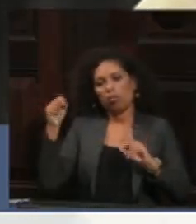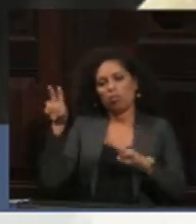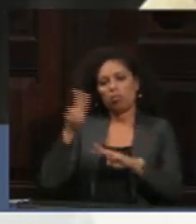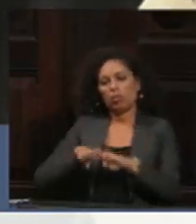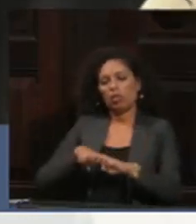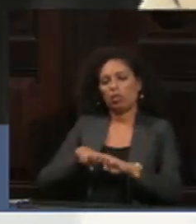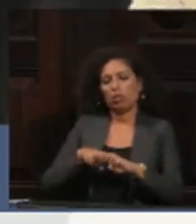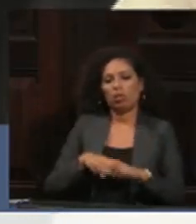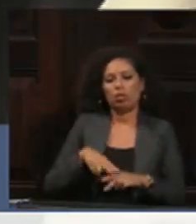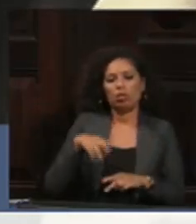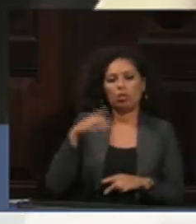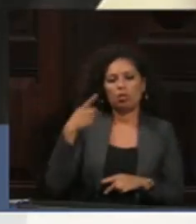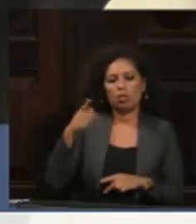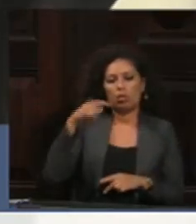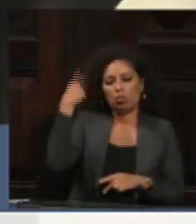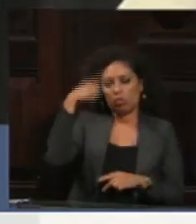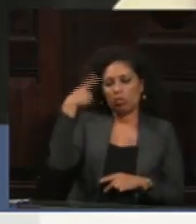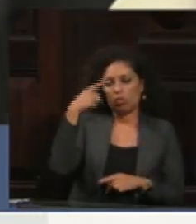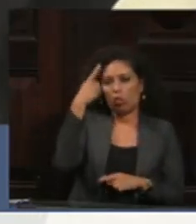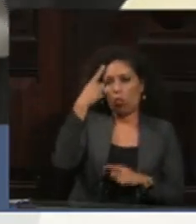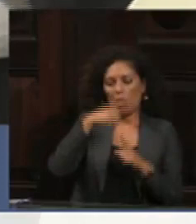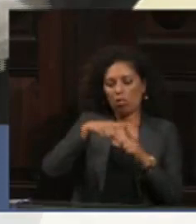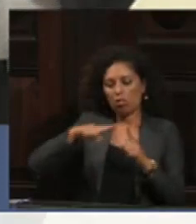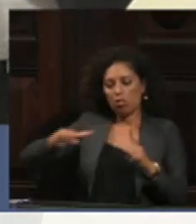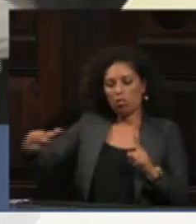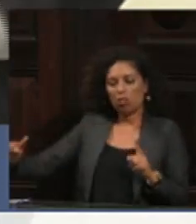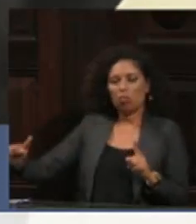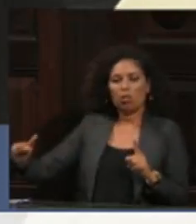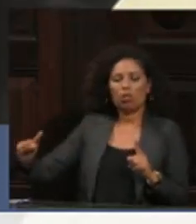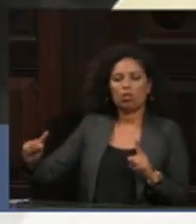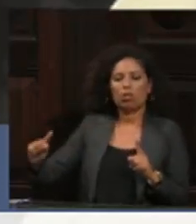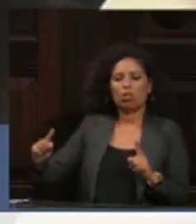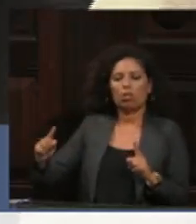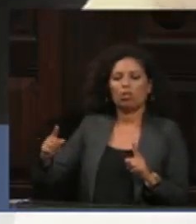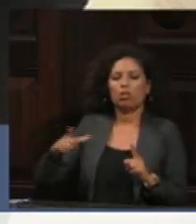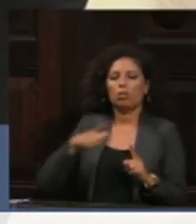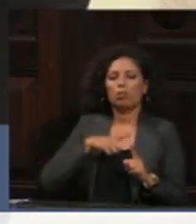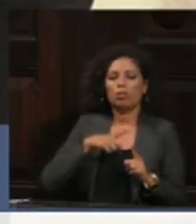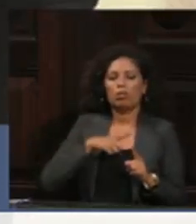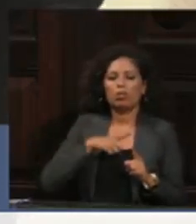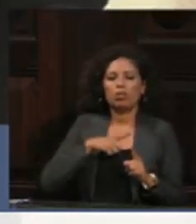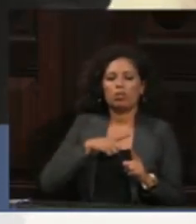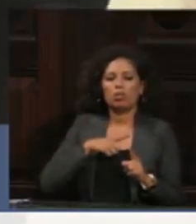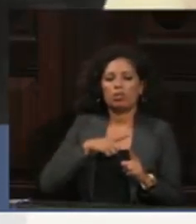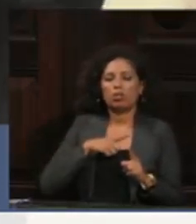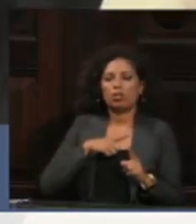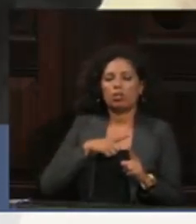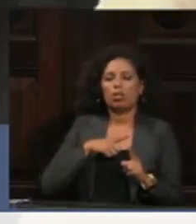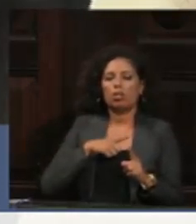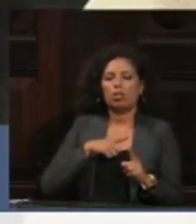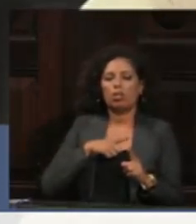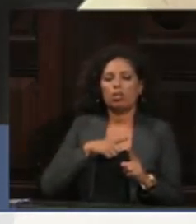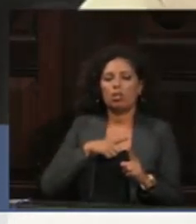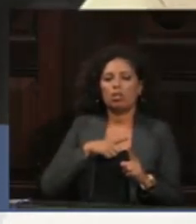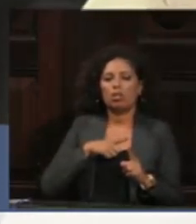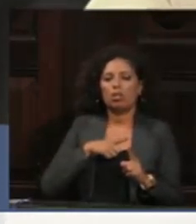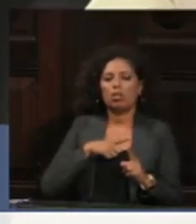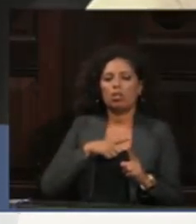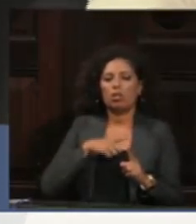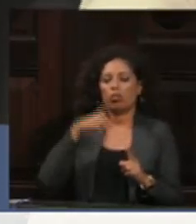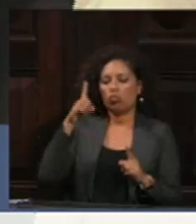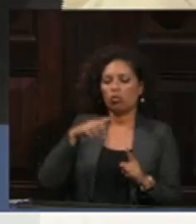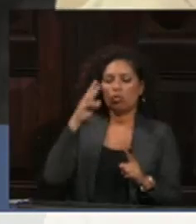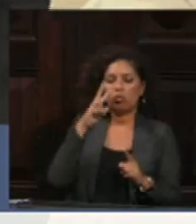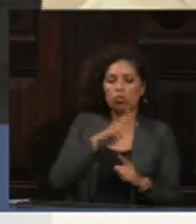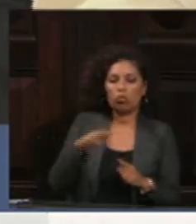ele. Seus advogados levaram 1 semana para ter acesso aos autos. Os advogados, 1 semana. Ele